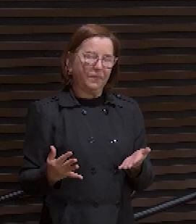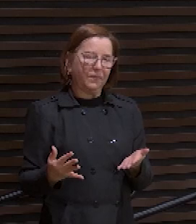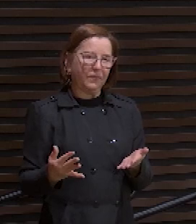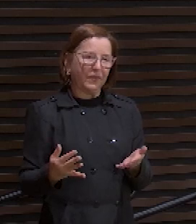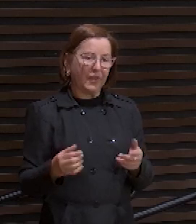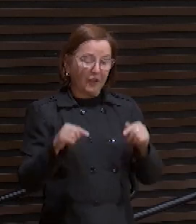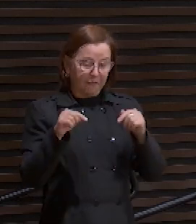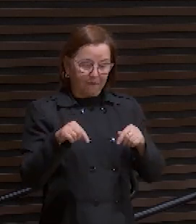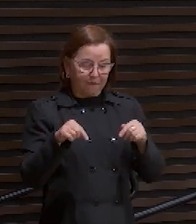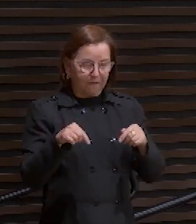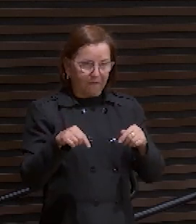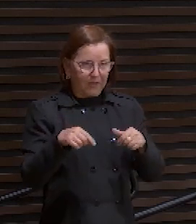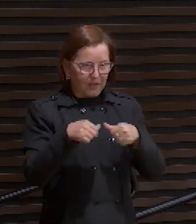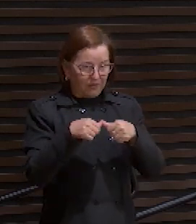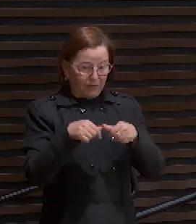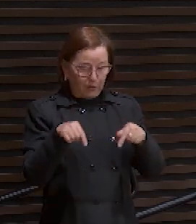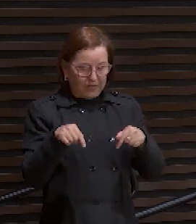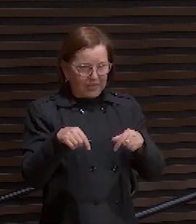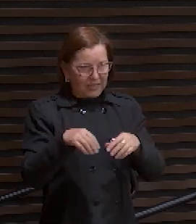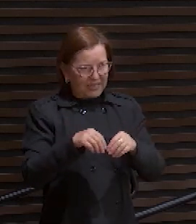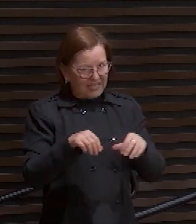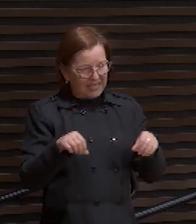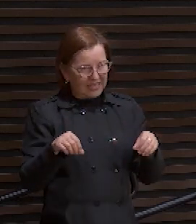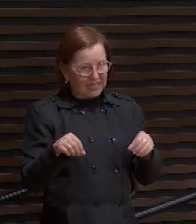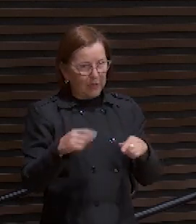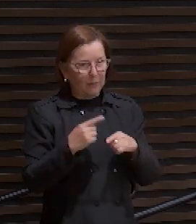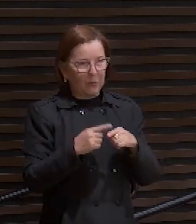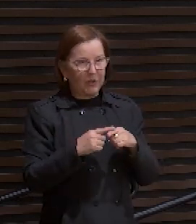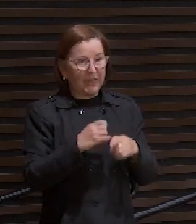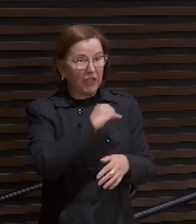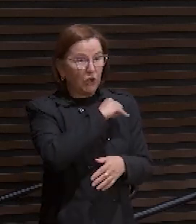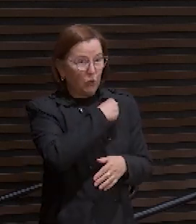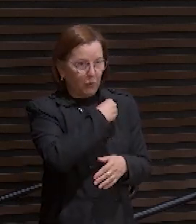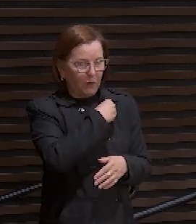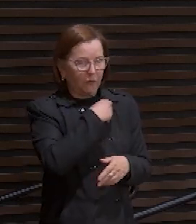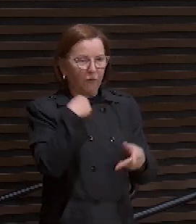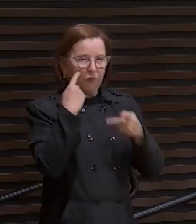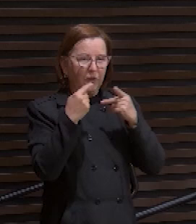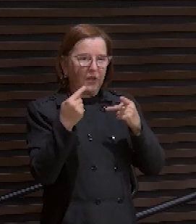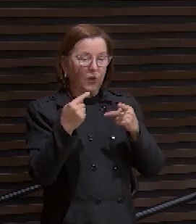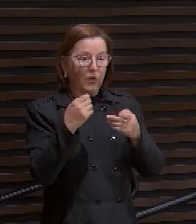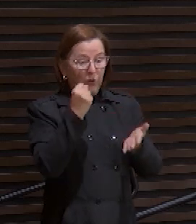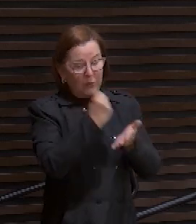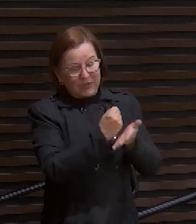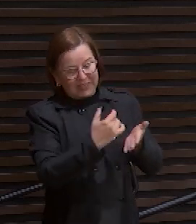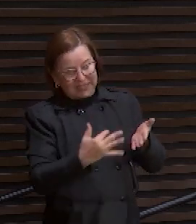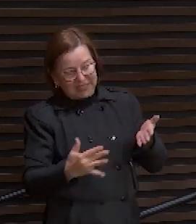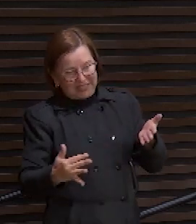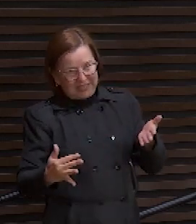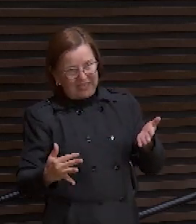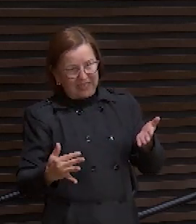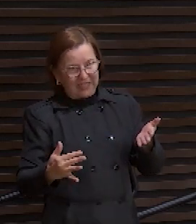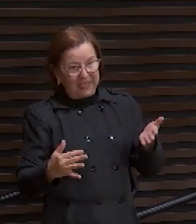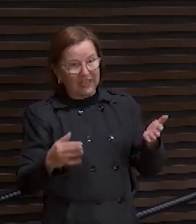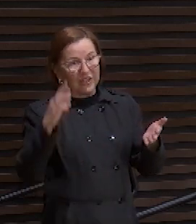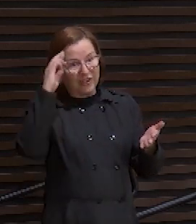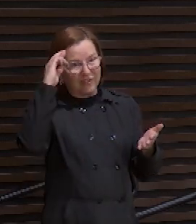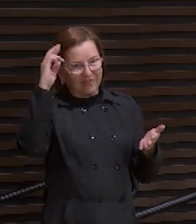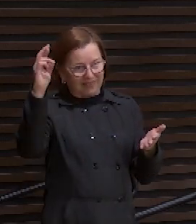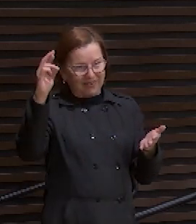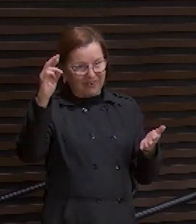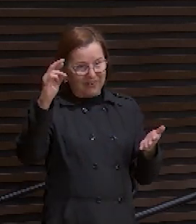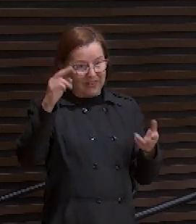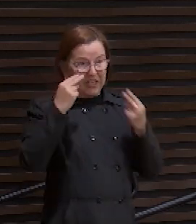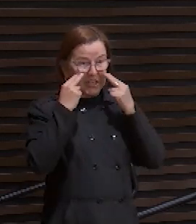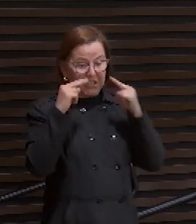ficou aqui, e está aqui, porque João vai dizer que o sangue do Senhor testifica aqui na